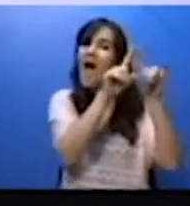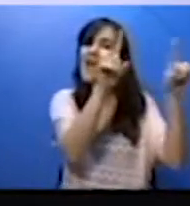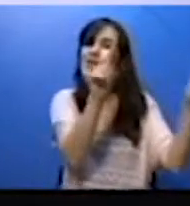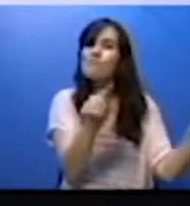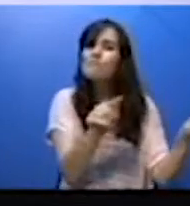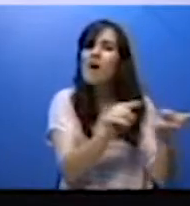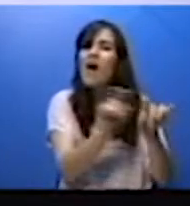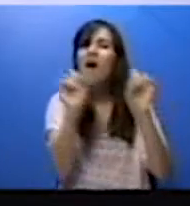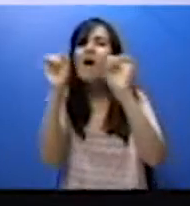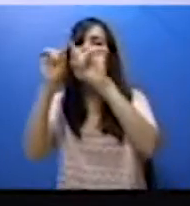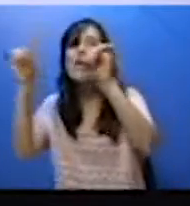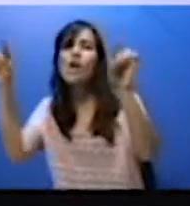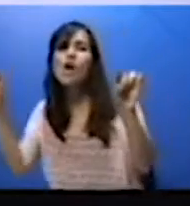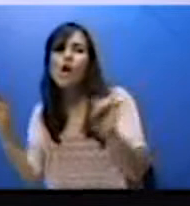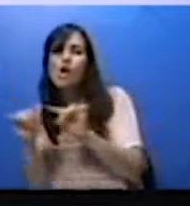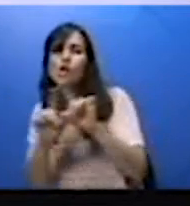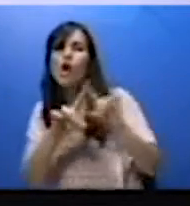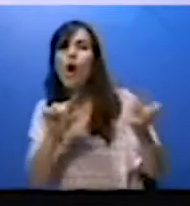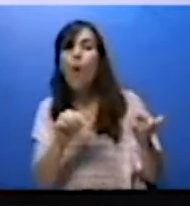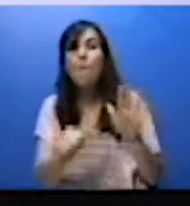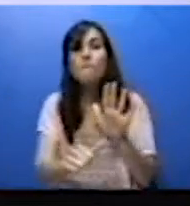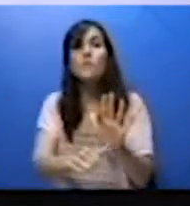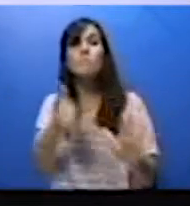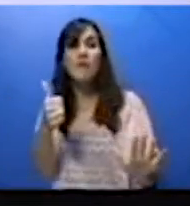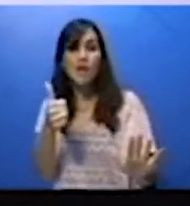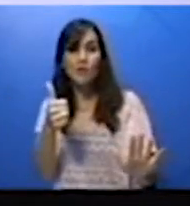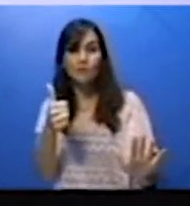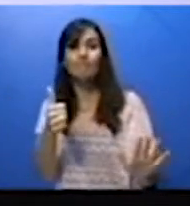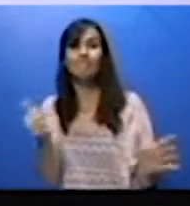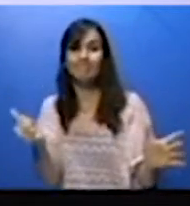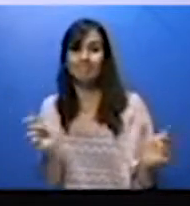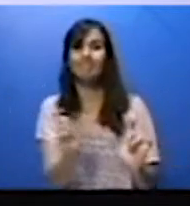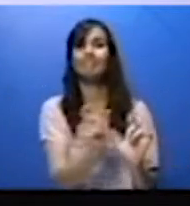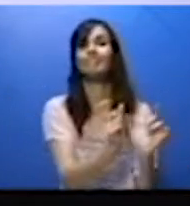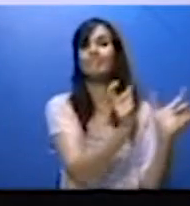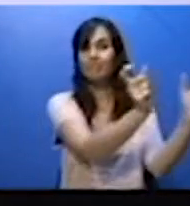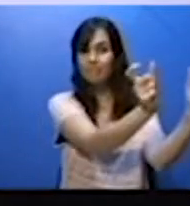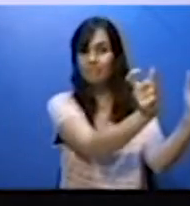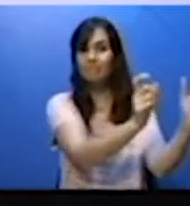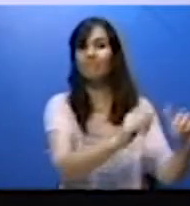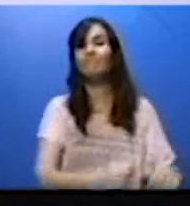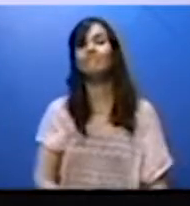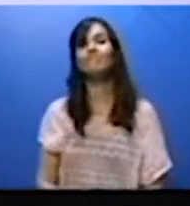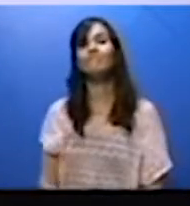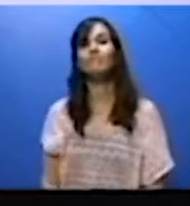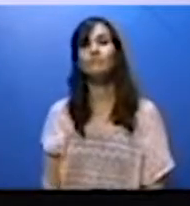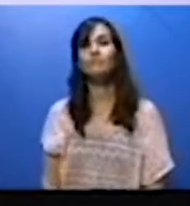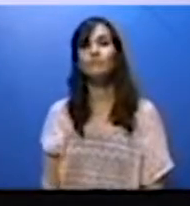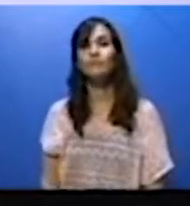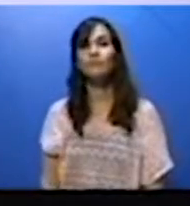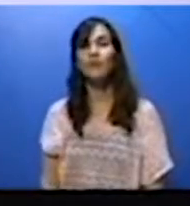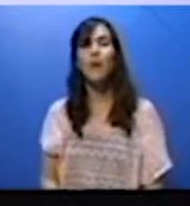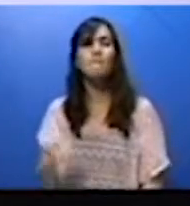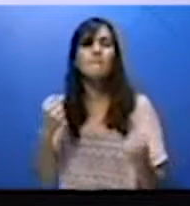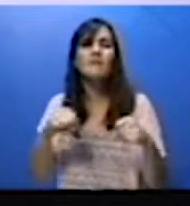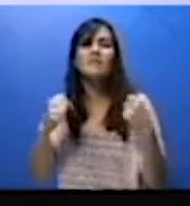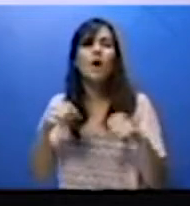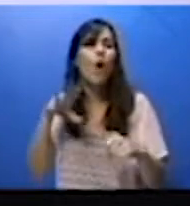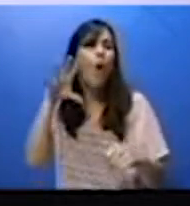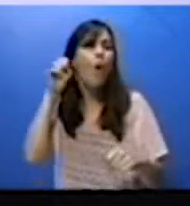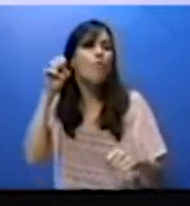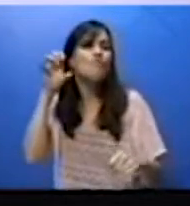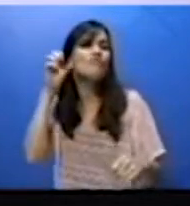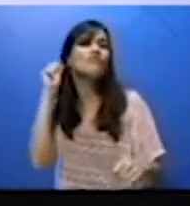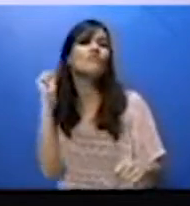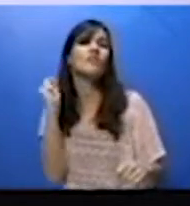que eu apresentei aqui esse fato é o que aconteceu o primeiro tá eu tenho que ouvir a criança